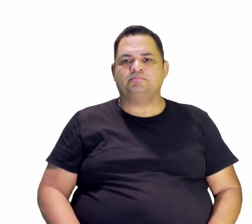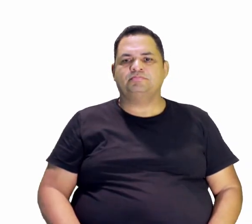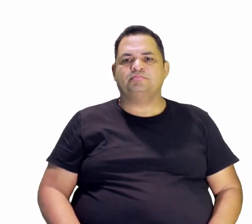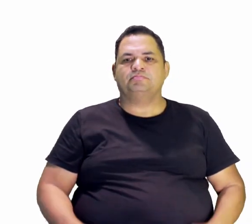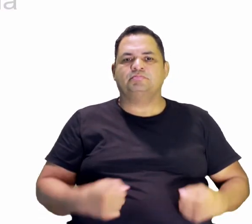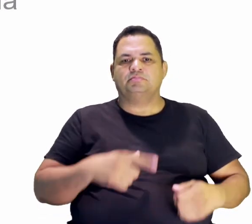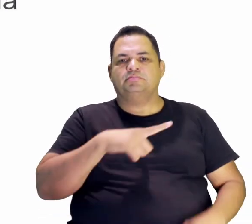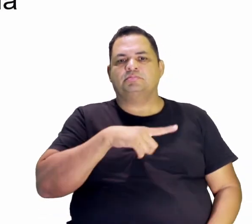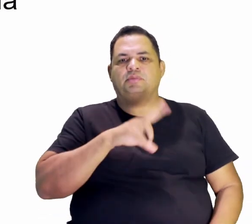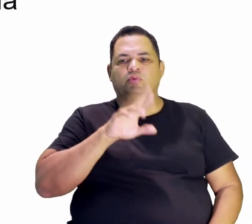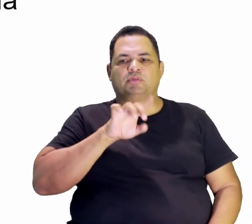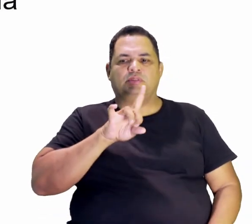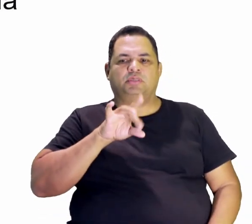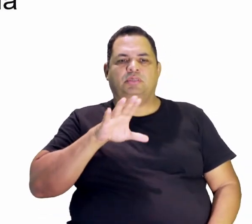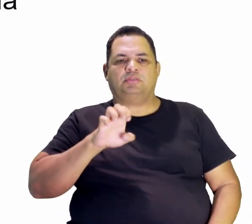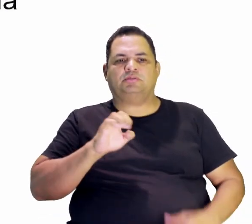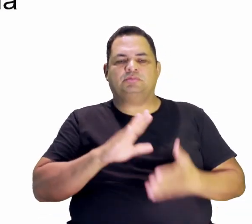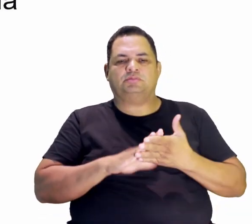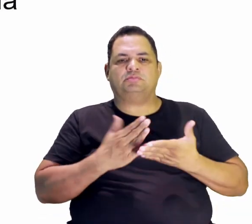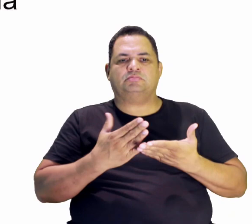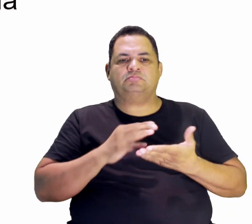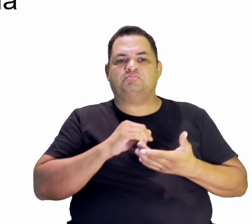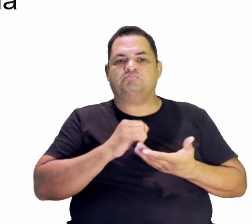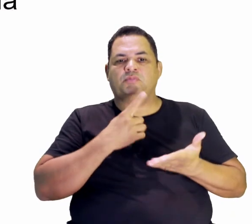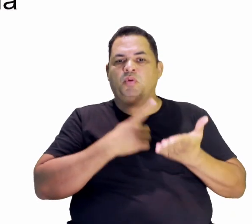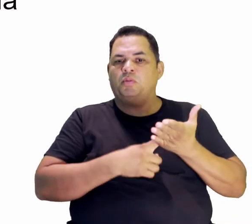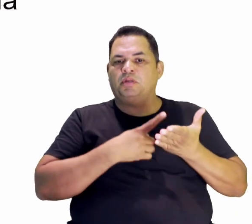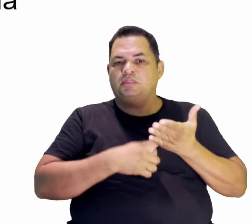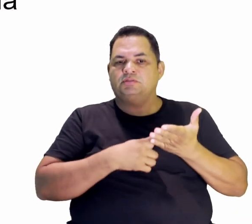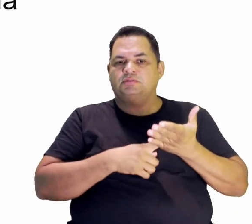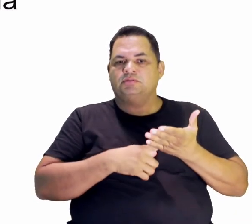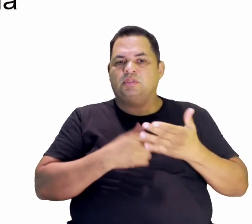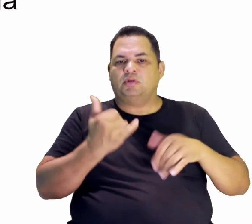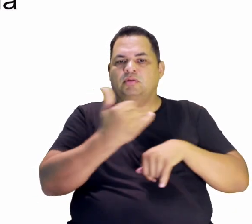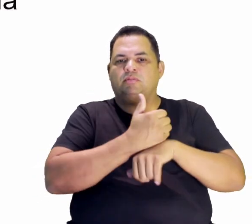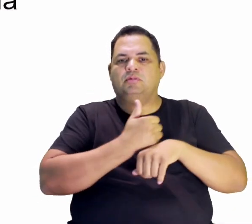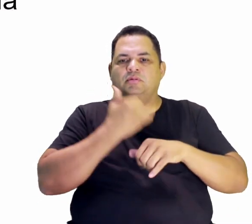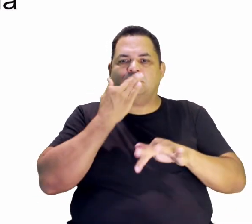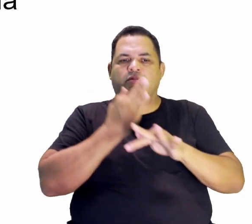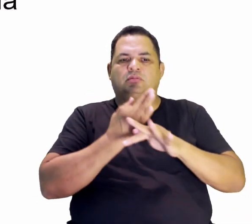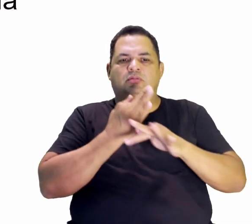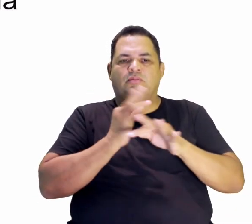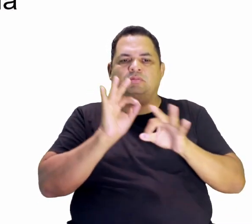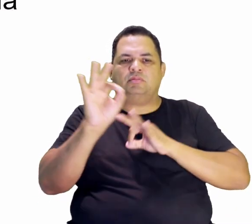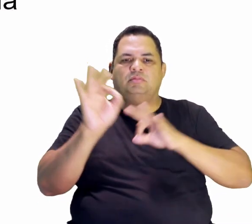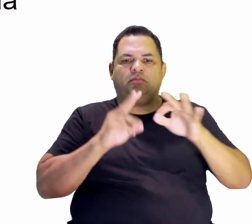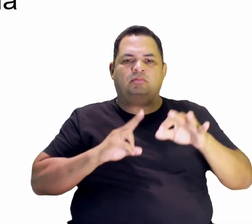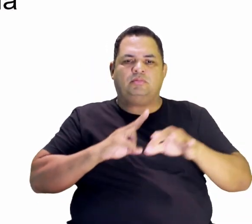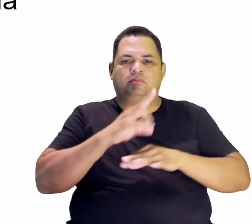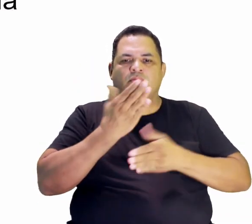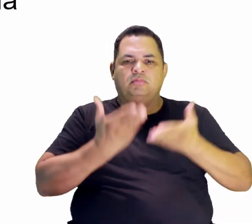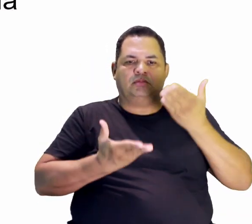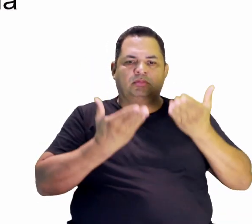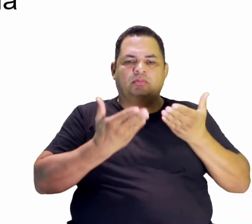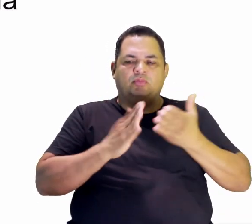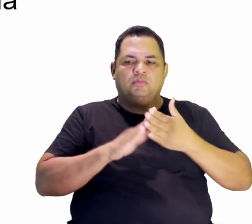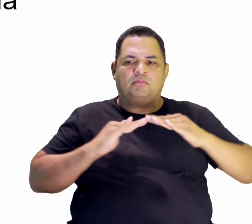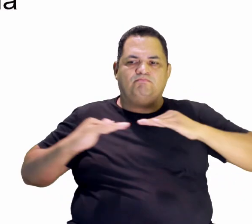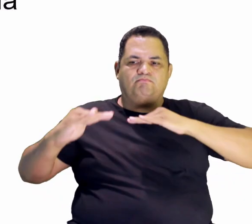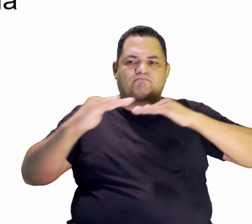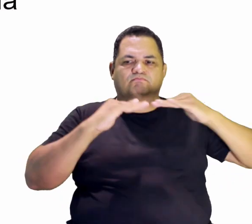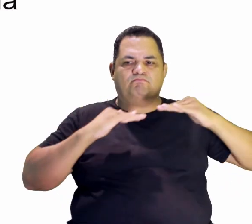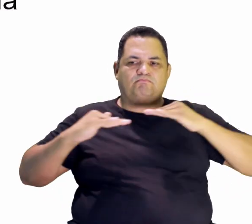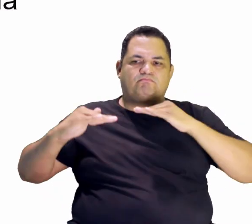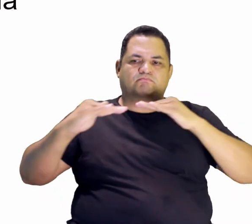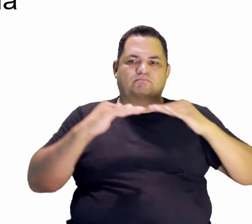entender. E, por convenção entre os físicos, a medida de uma força é o peso de um corpo padrão. Olha